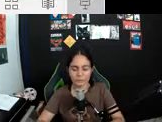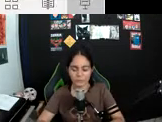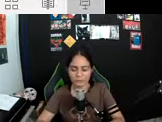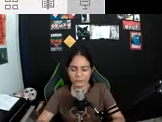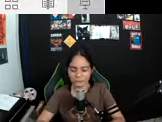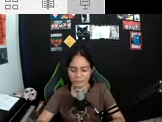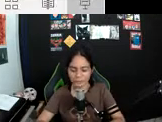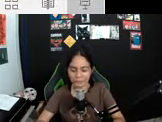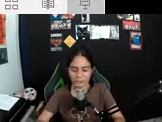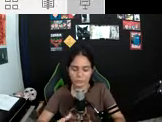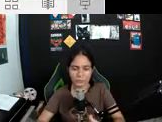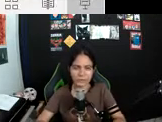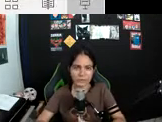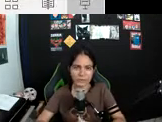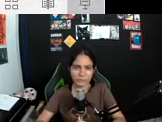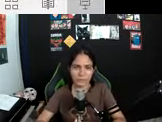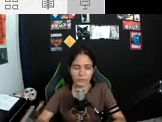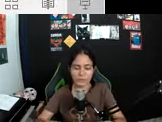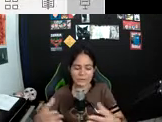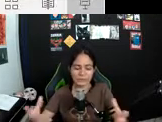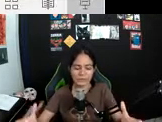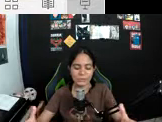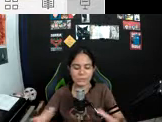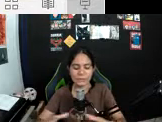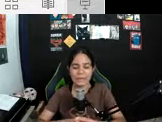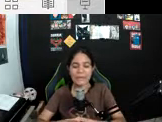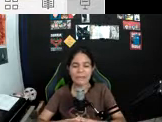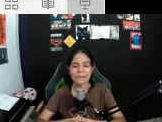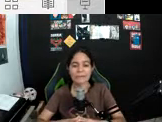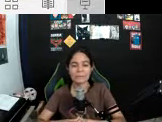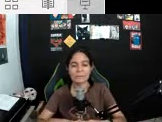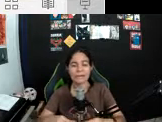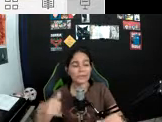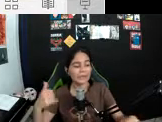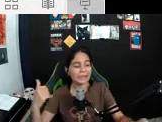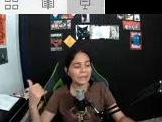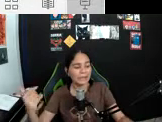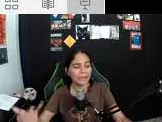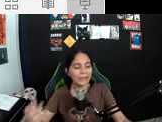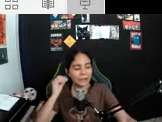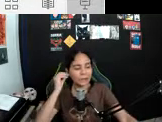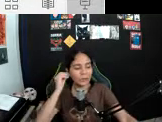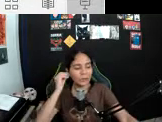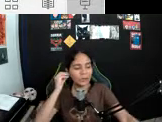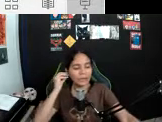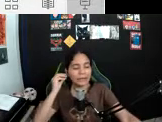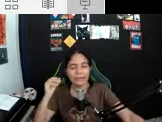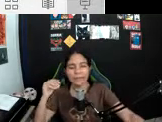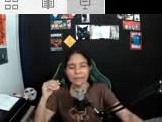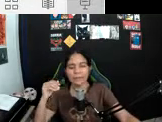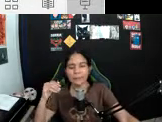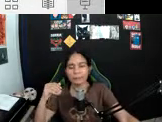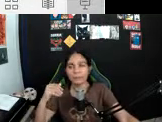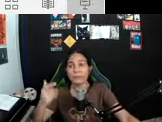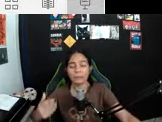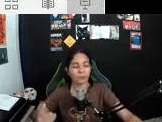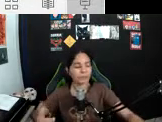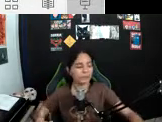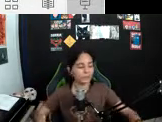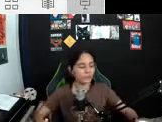né, do exercício profissional de enfermagem, dando continuidade um pouco mais sobre essa parte legal